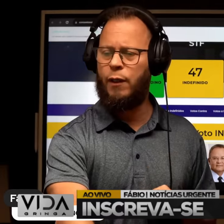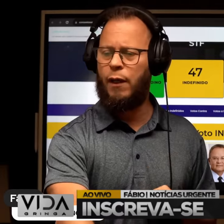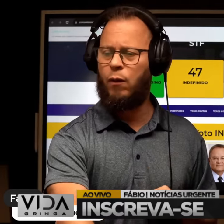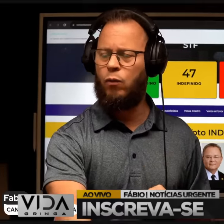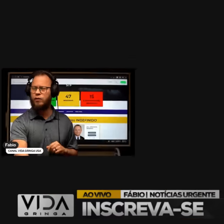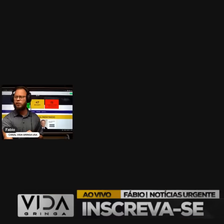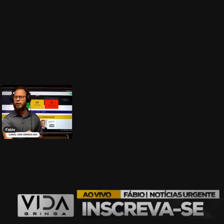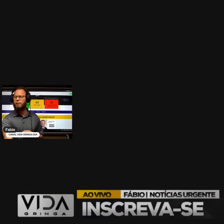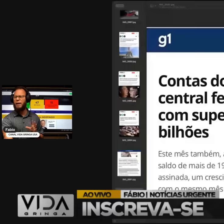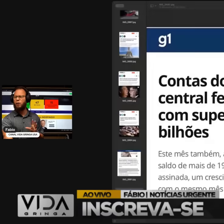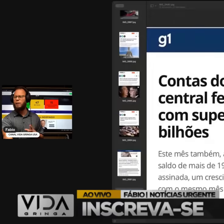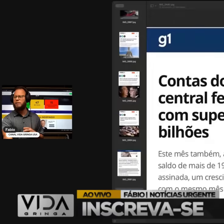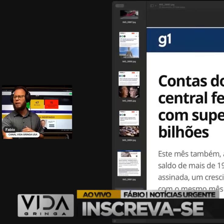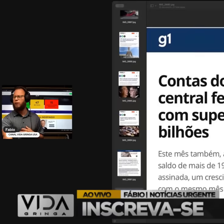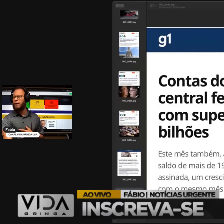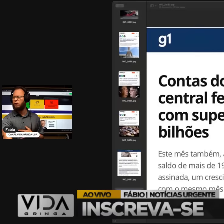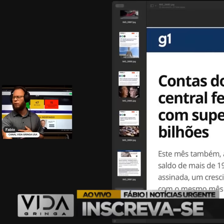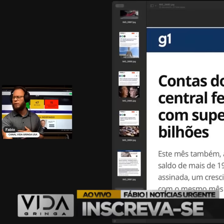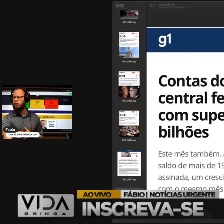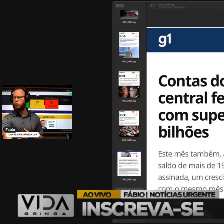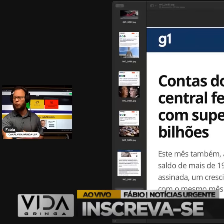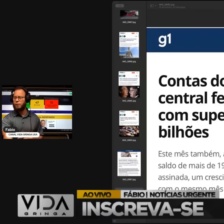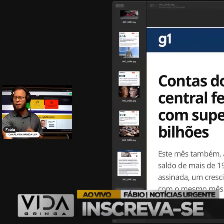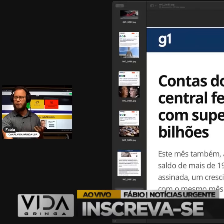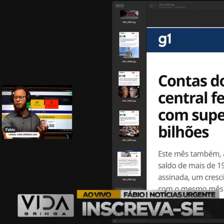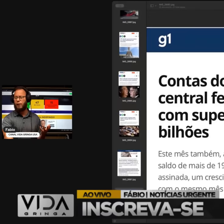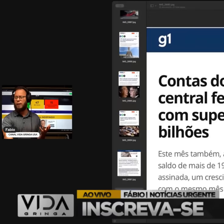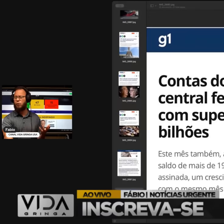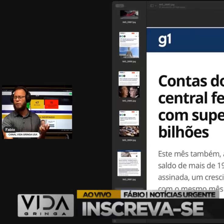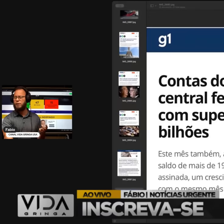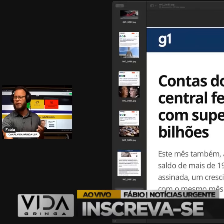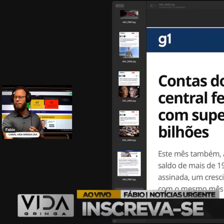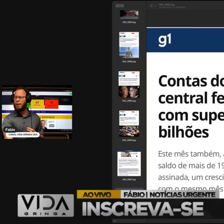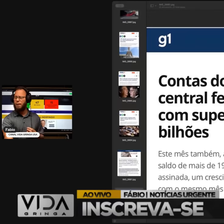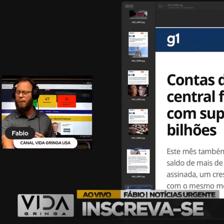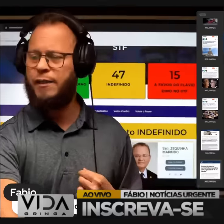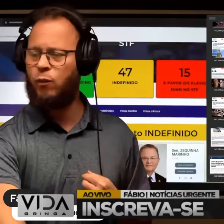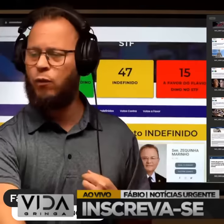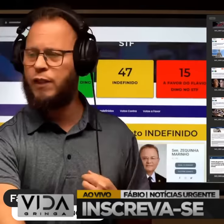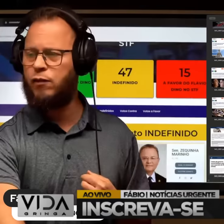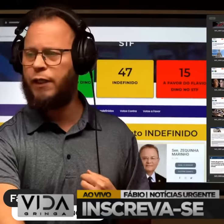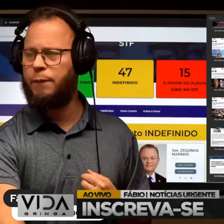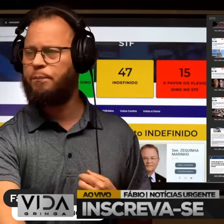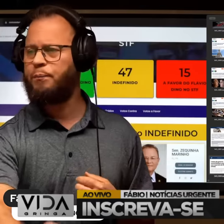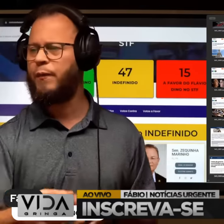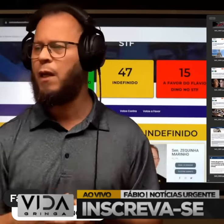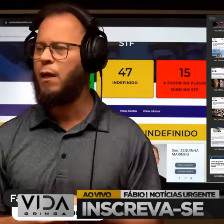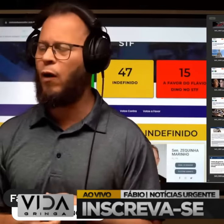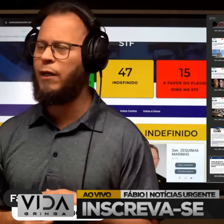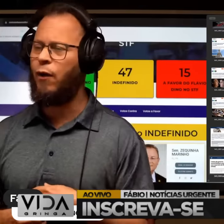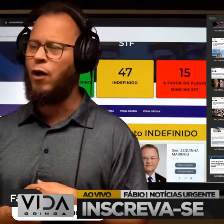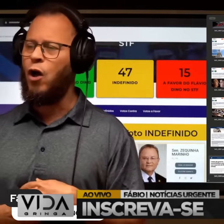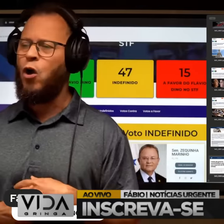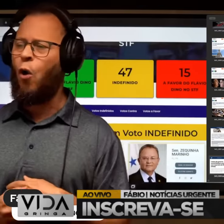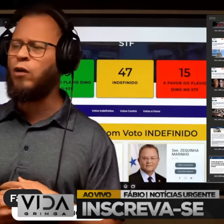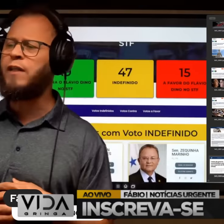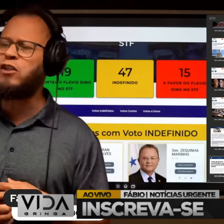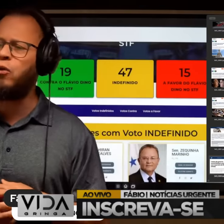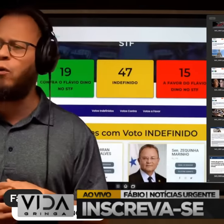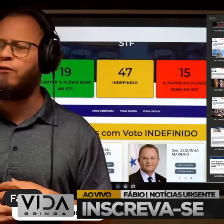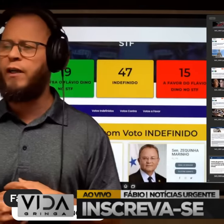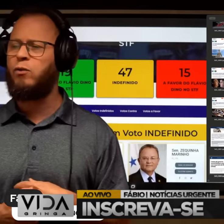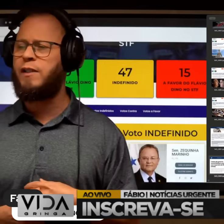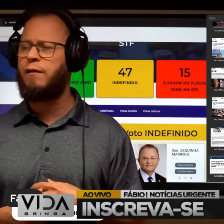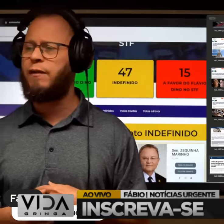que os esquerdalha começaram a falar com vocês hoje. Não sei se falaram com você, mas eu ouvi isso aqui. Olha ali, ó. Contas